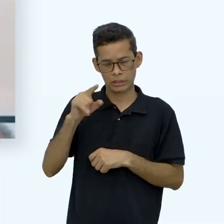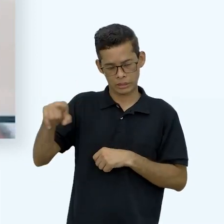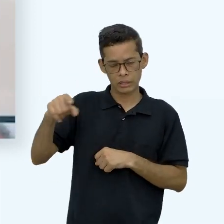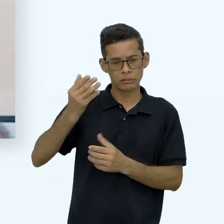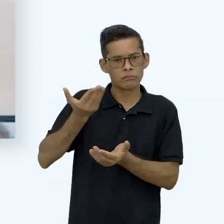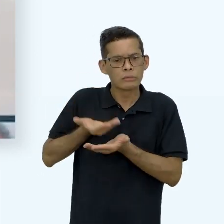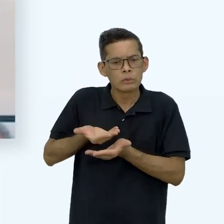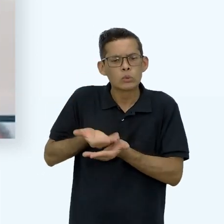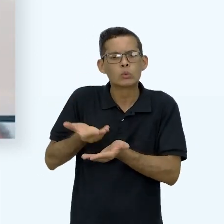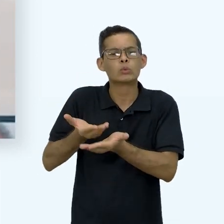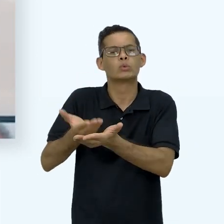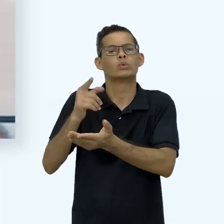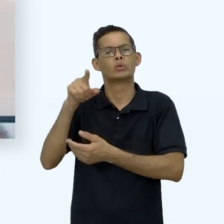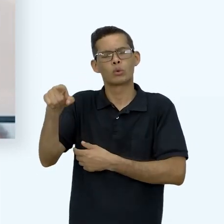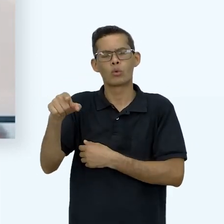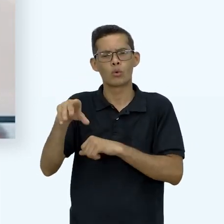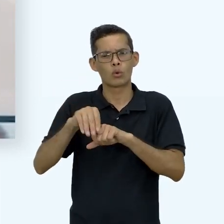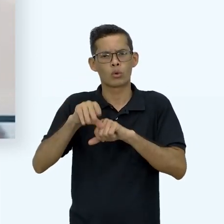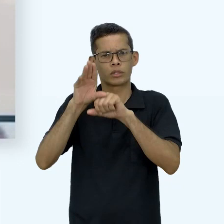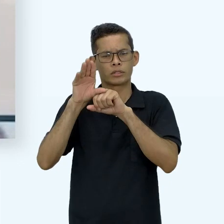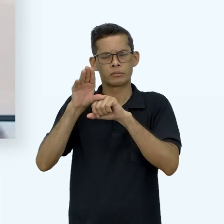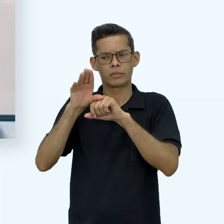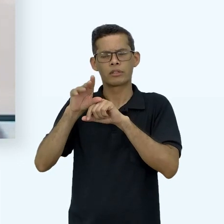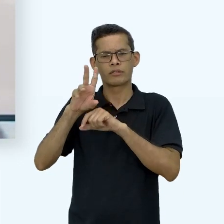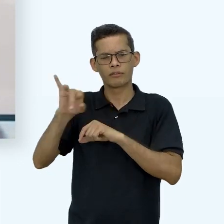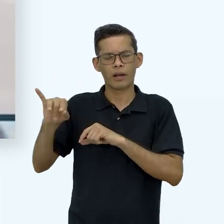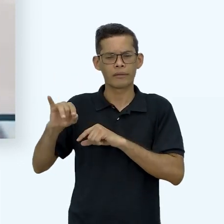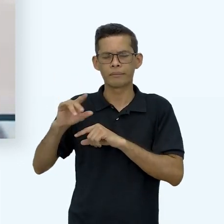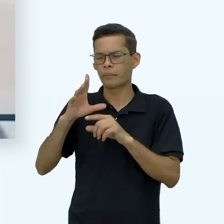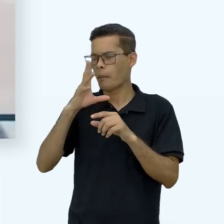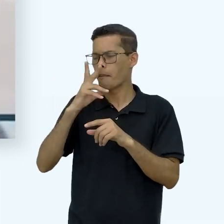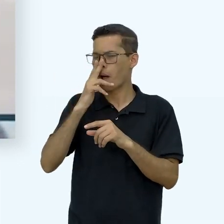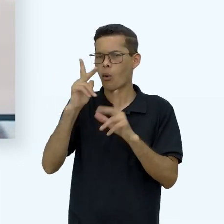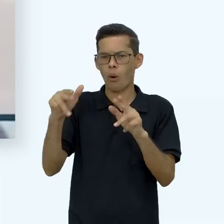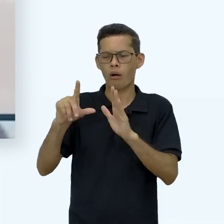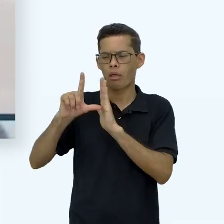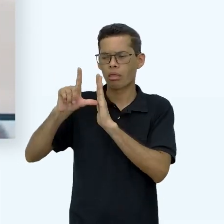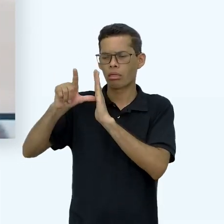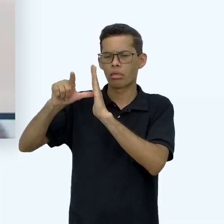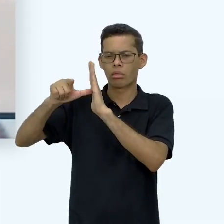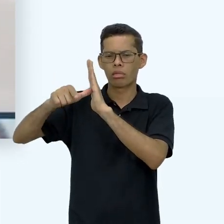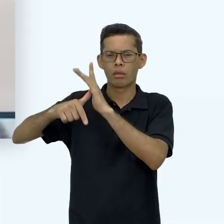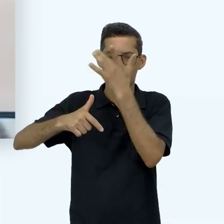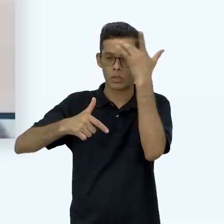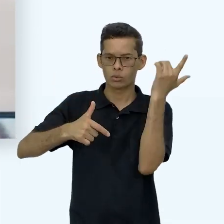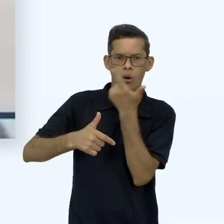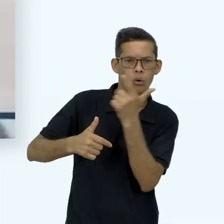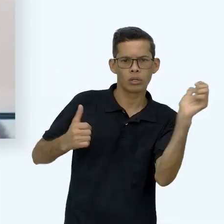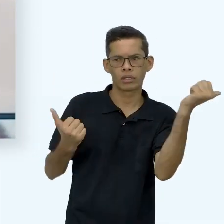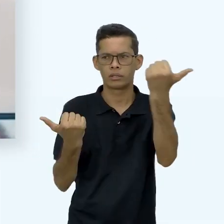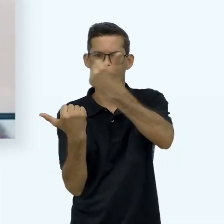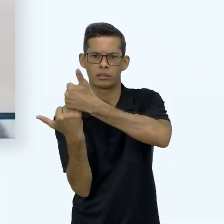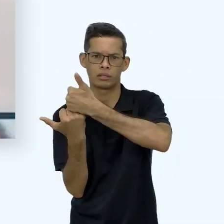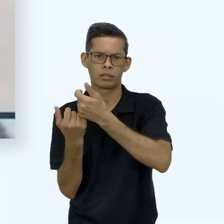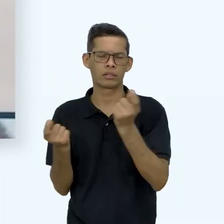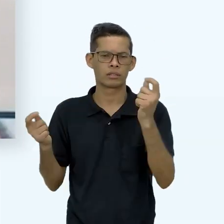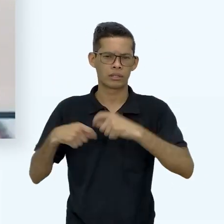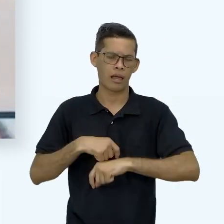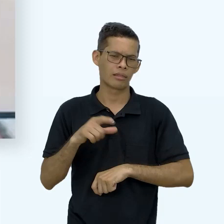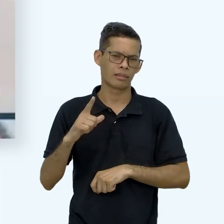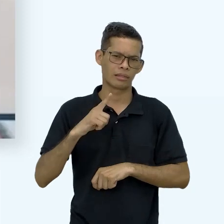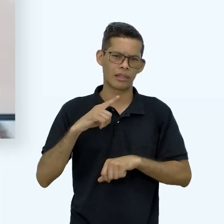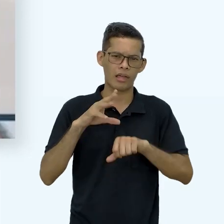for ficando obsoleto, maior o risco que ele vai acabar sendo substituído por alguém que acabou de sair da escola e está com um